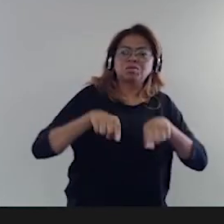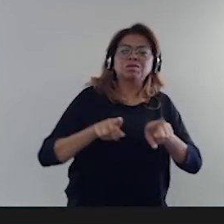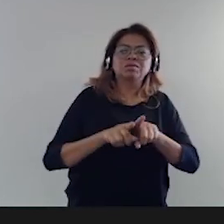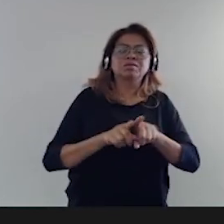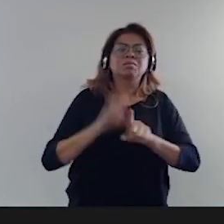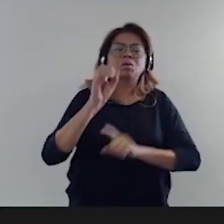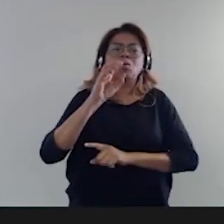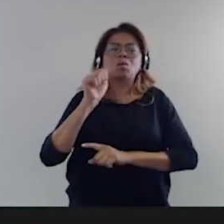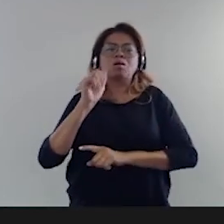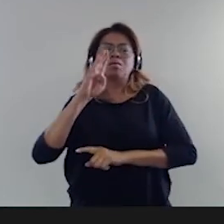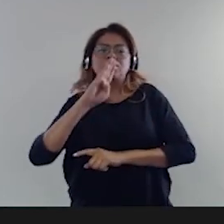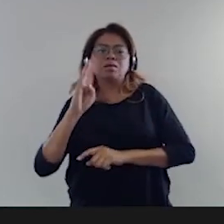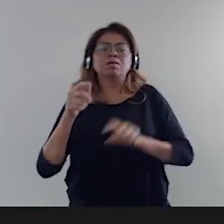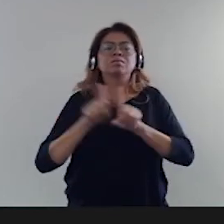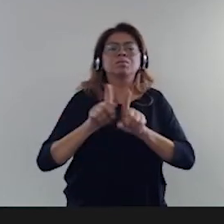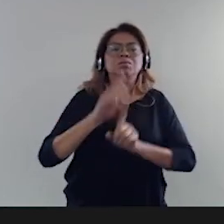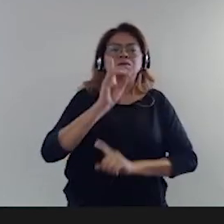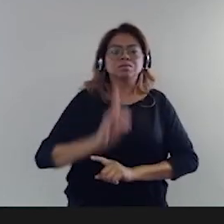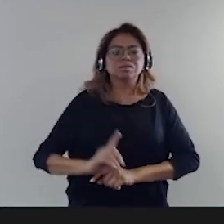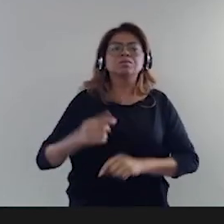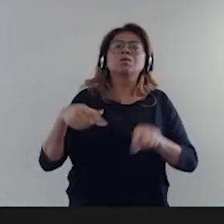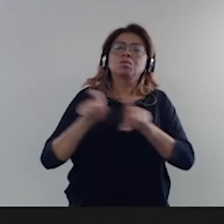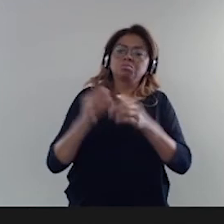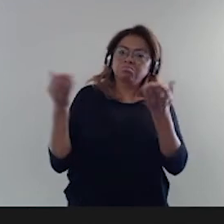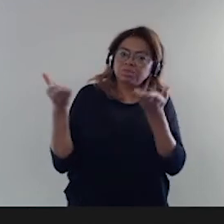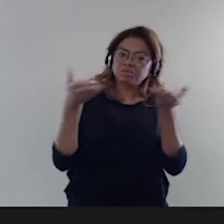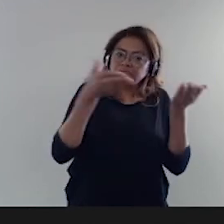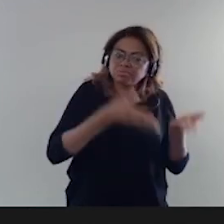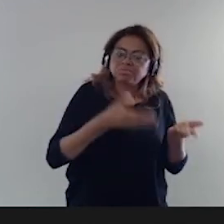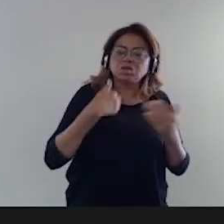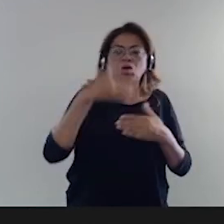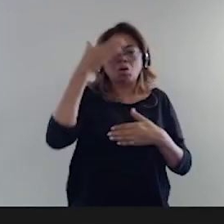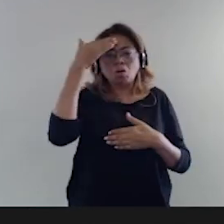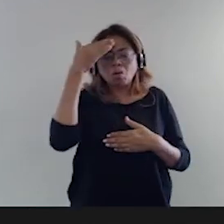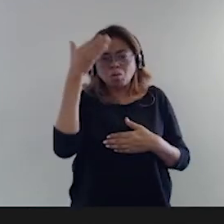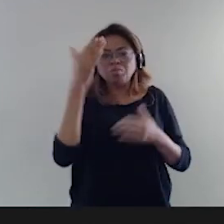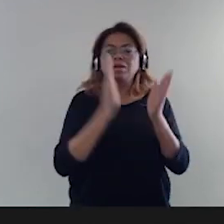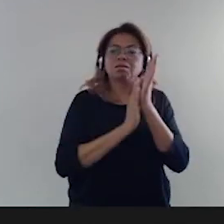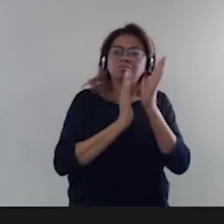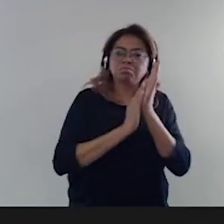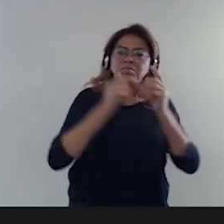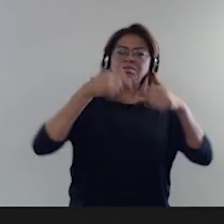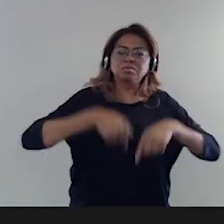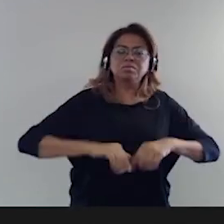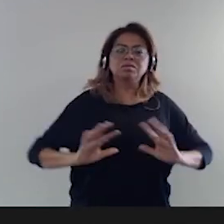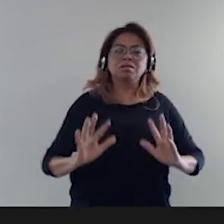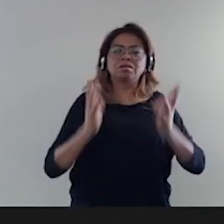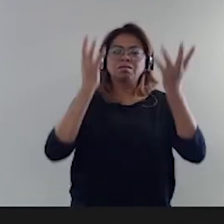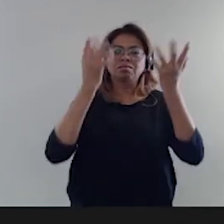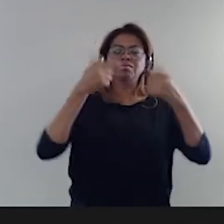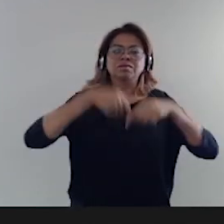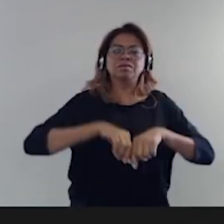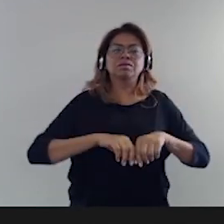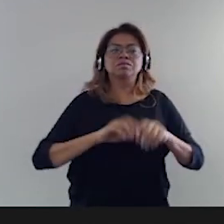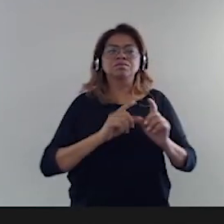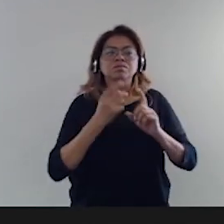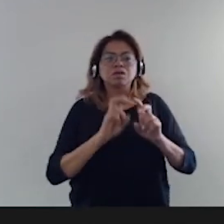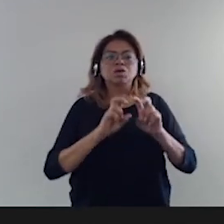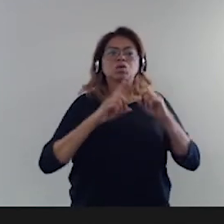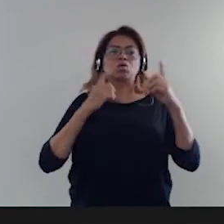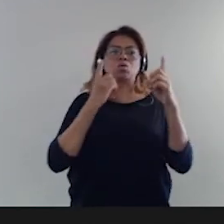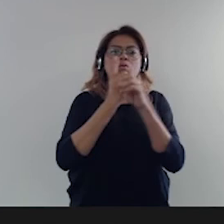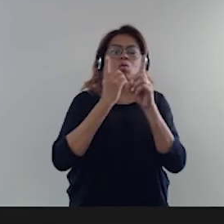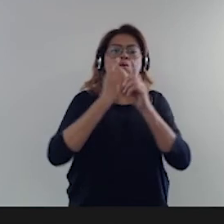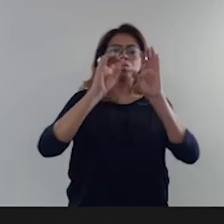da diretoria, e especialmente do presidente Felipe Santa Cruz, para o êxito deste evento, um congresso que